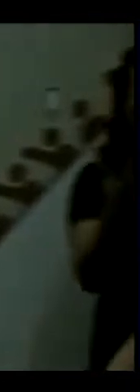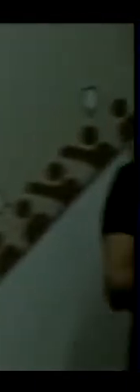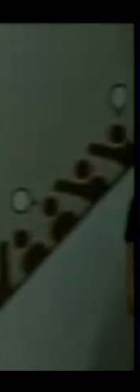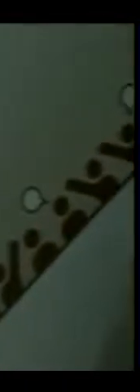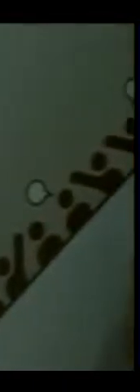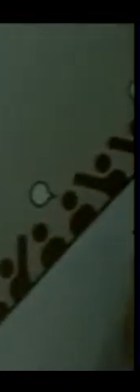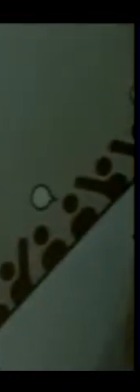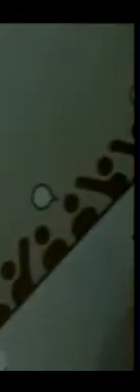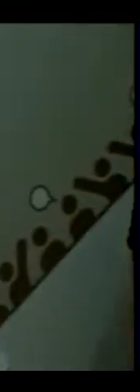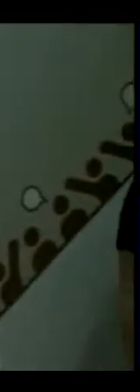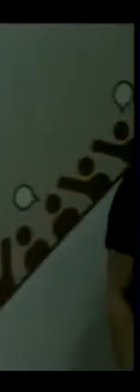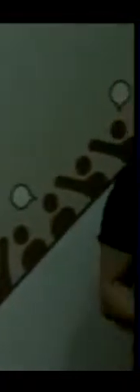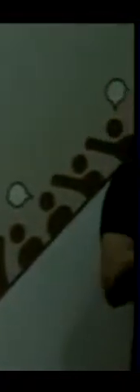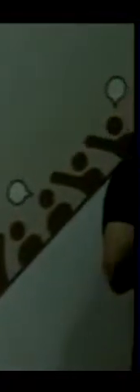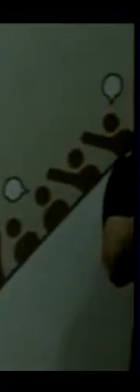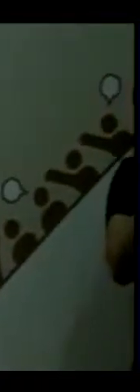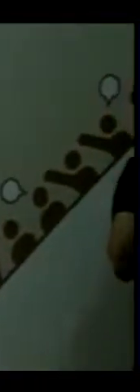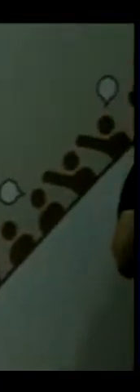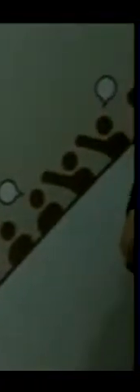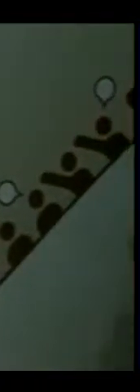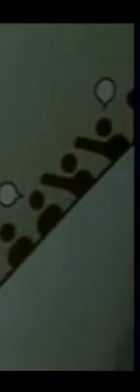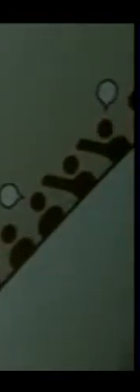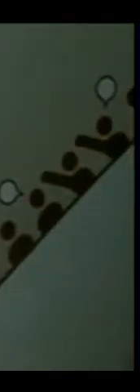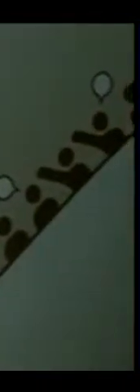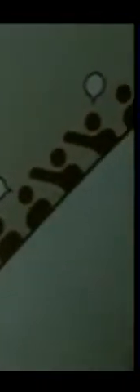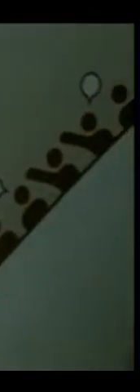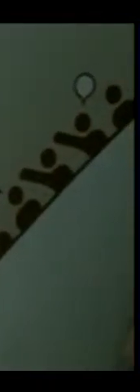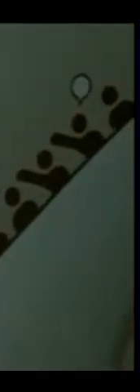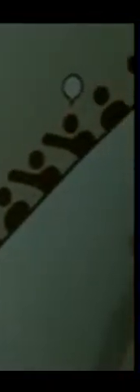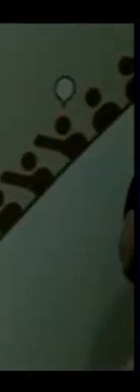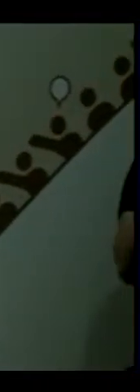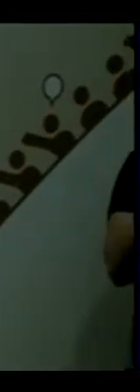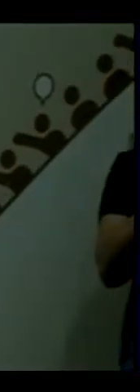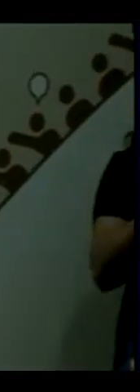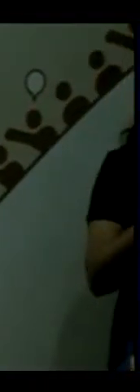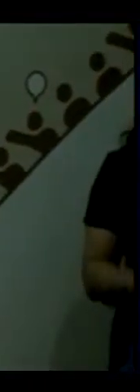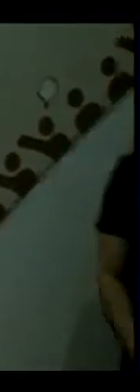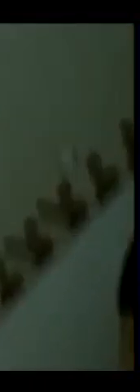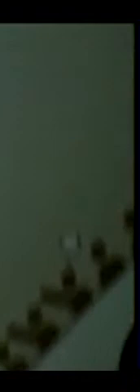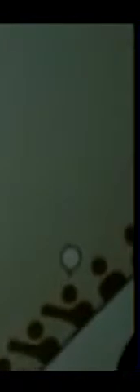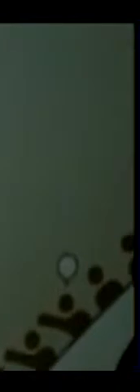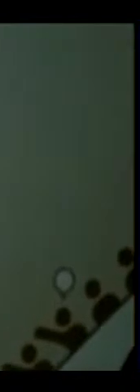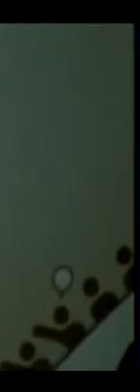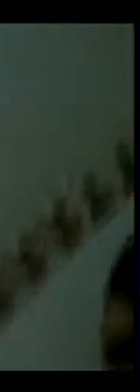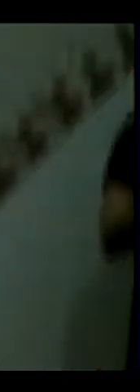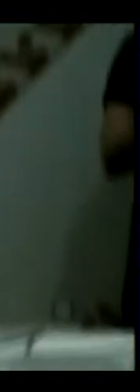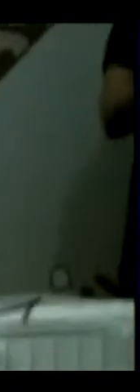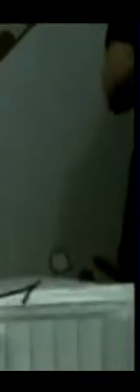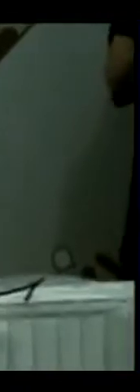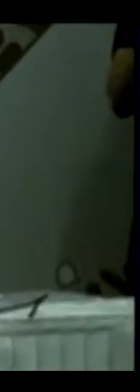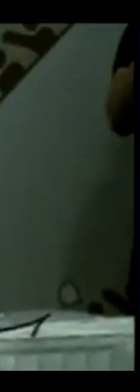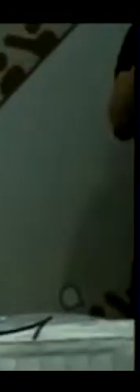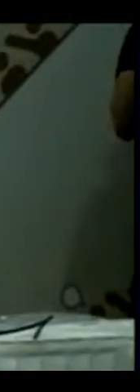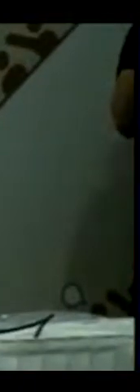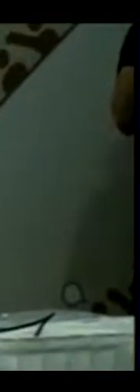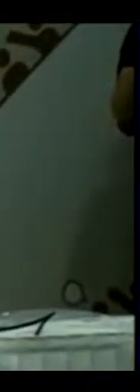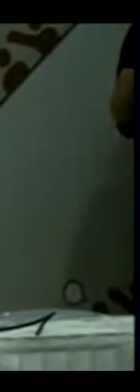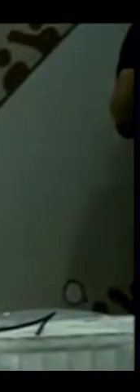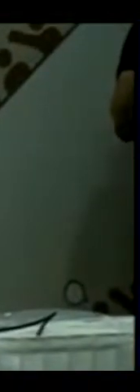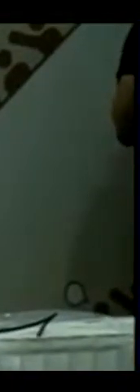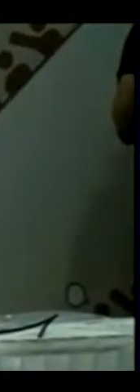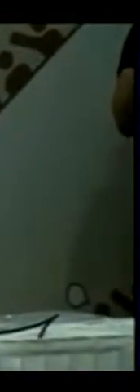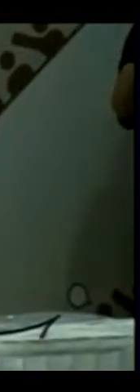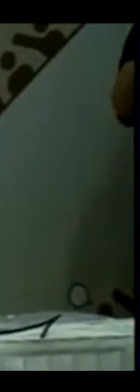Obrigada, Jorge. Vamos chamar, então, o relator do grupo que foi coordenado pelo Daniel, que estava